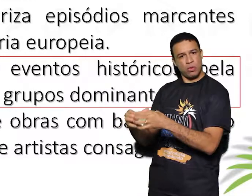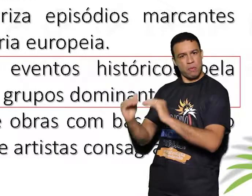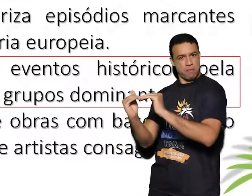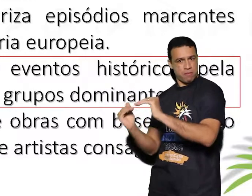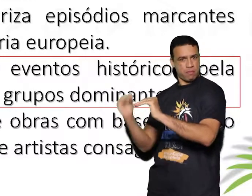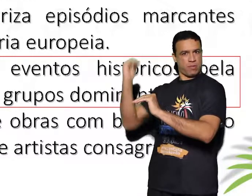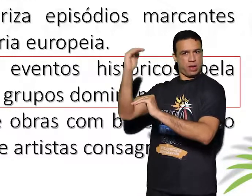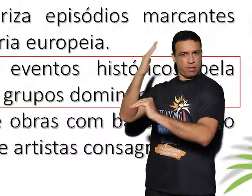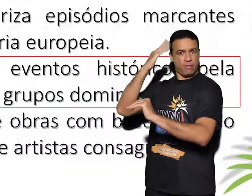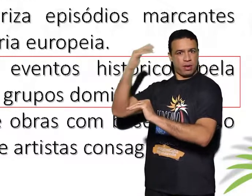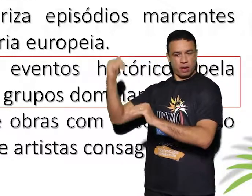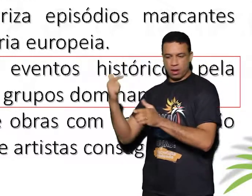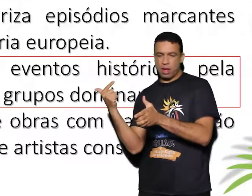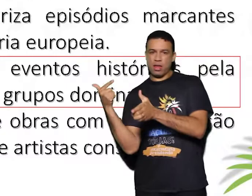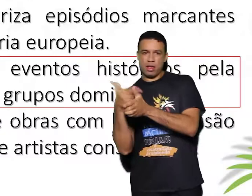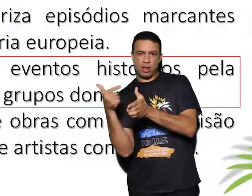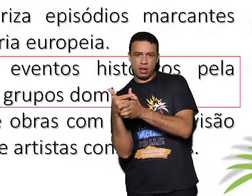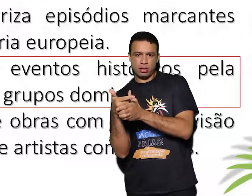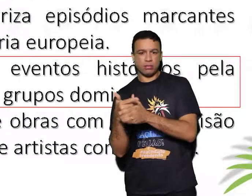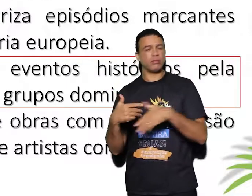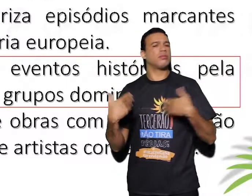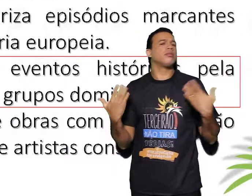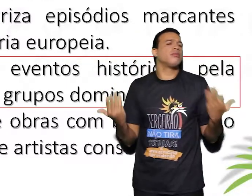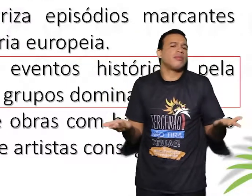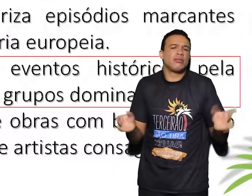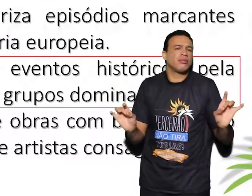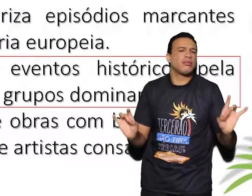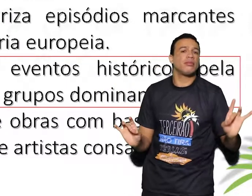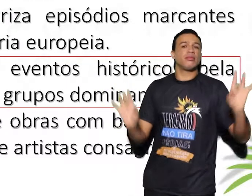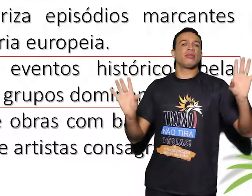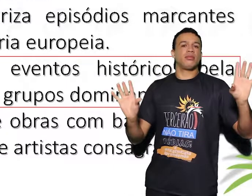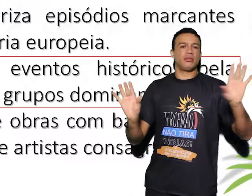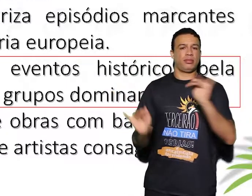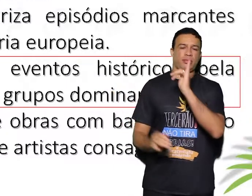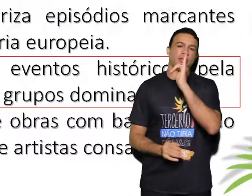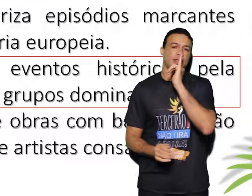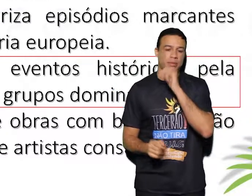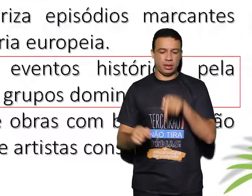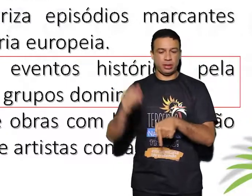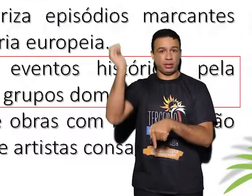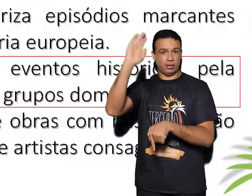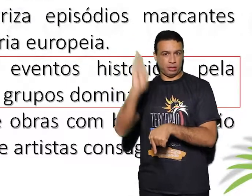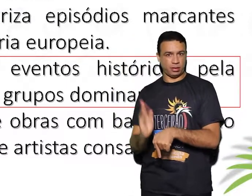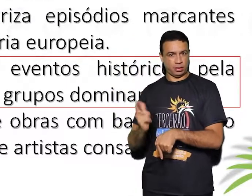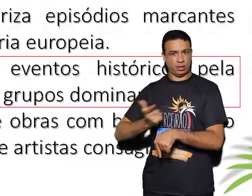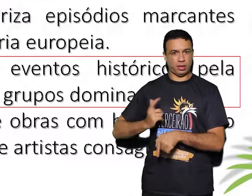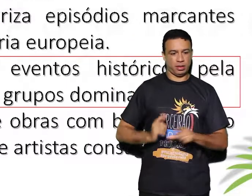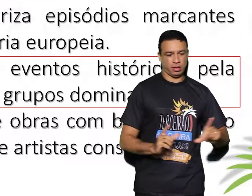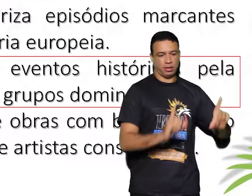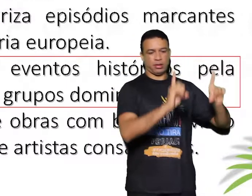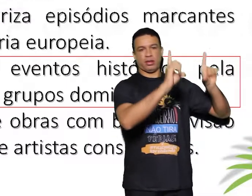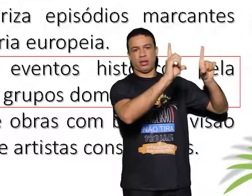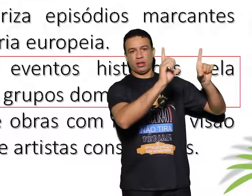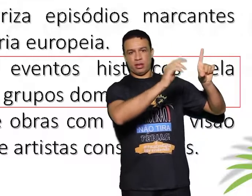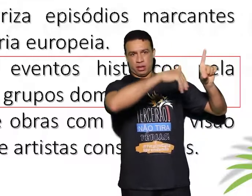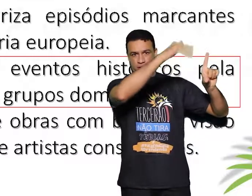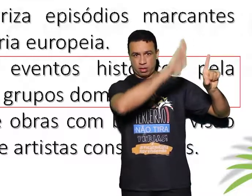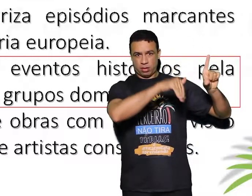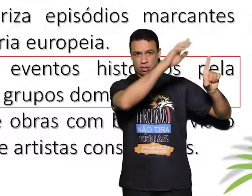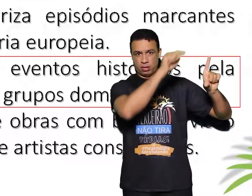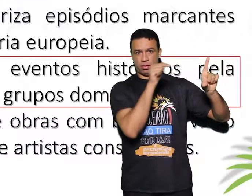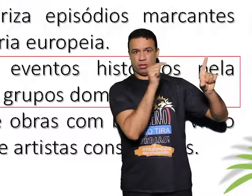isso reverbera diretamente no que a gente conhece? Bom, aqui no Brasil nós temos uma obra chamada O Grito Ipiranga, que na verdade